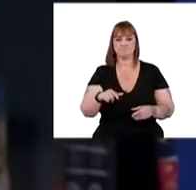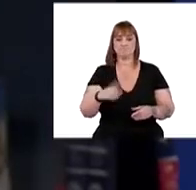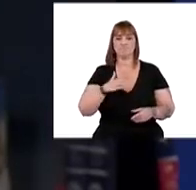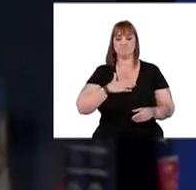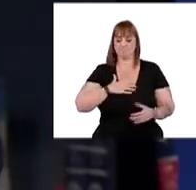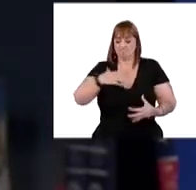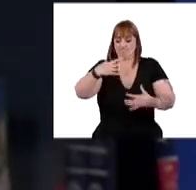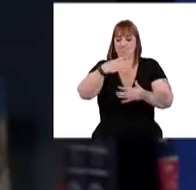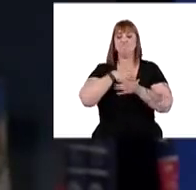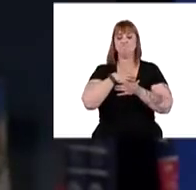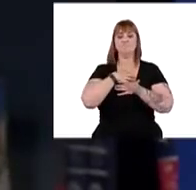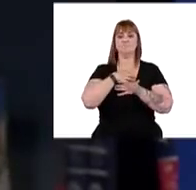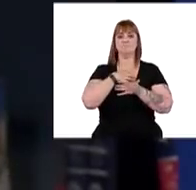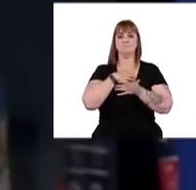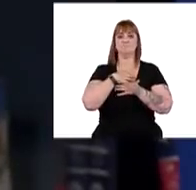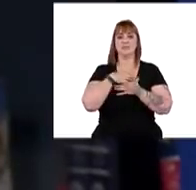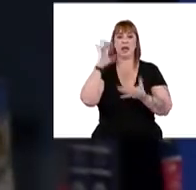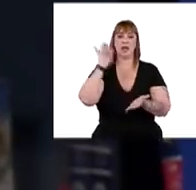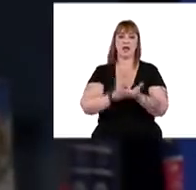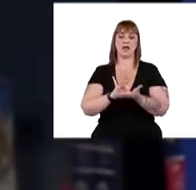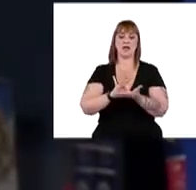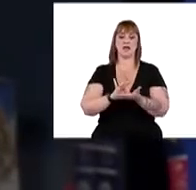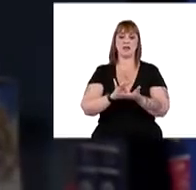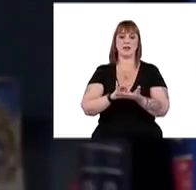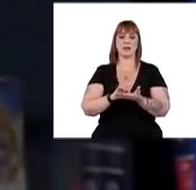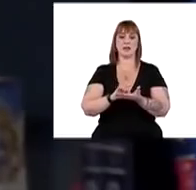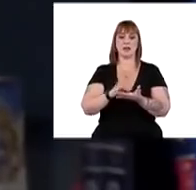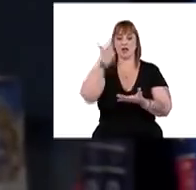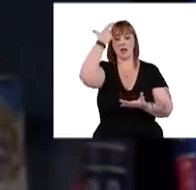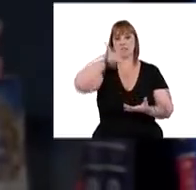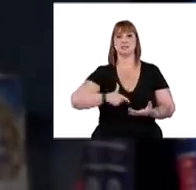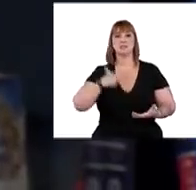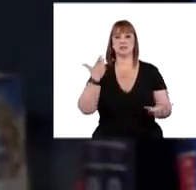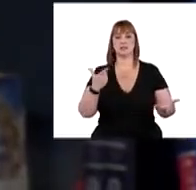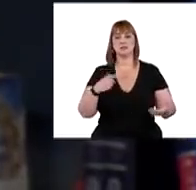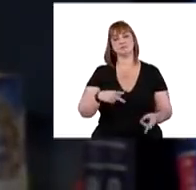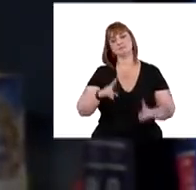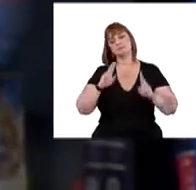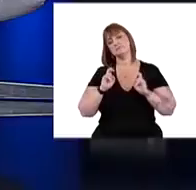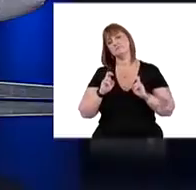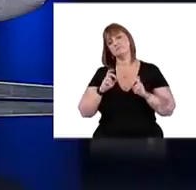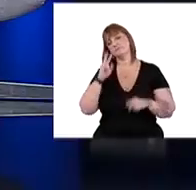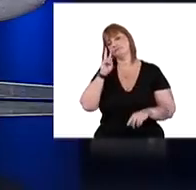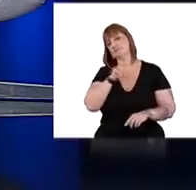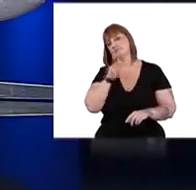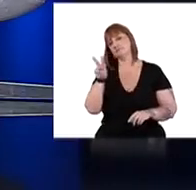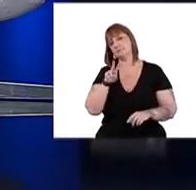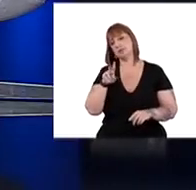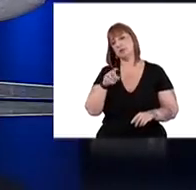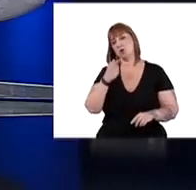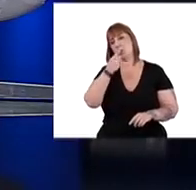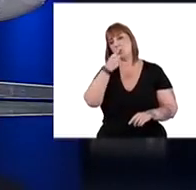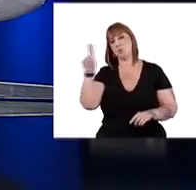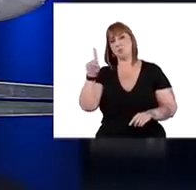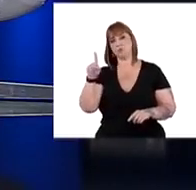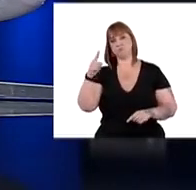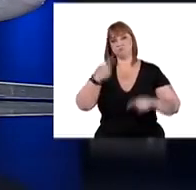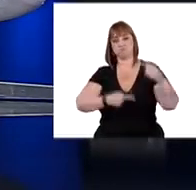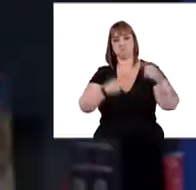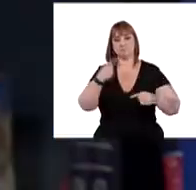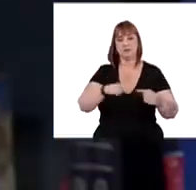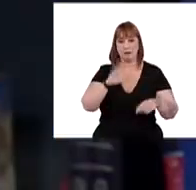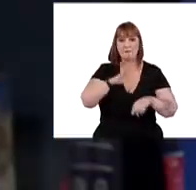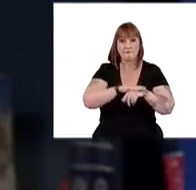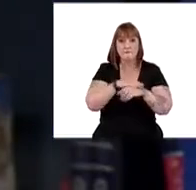meu sentimento real. Eu, como cidadão, vou dar uma olhada, pelo menos, nos 2 últimos debates, não é?